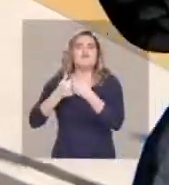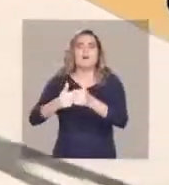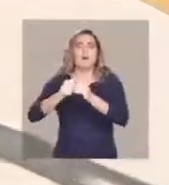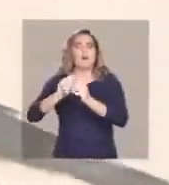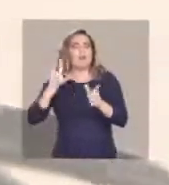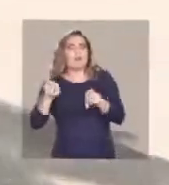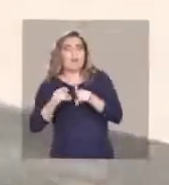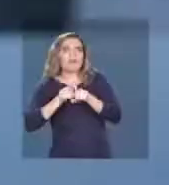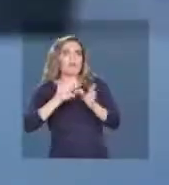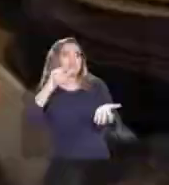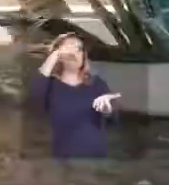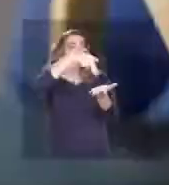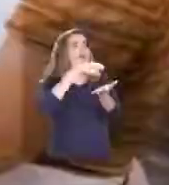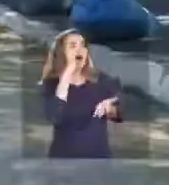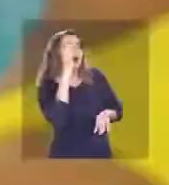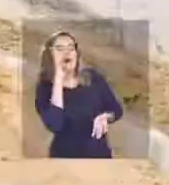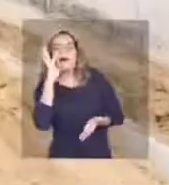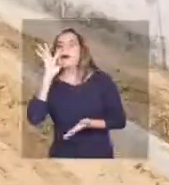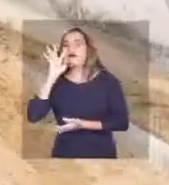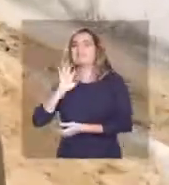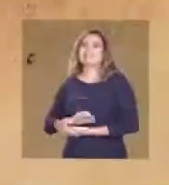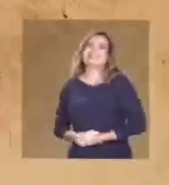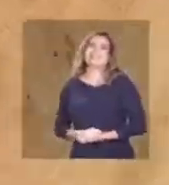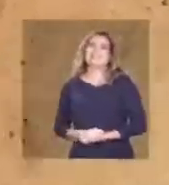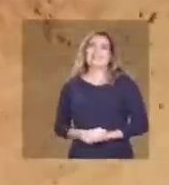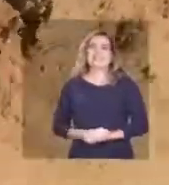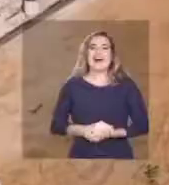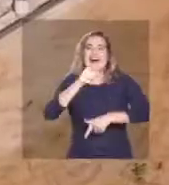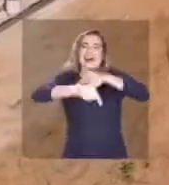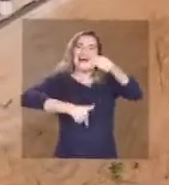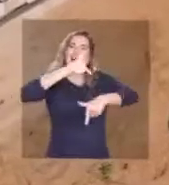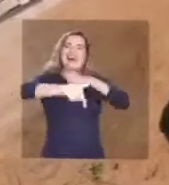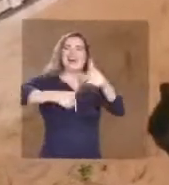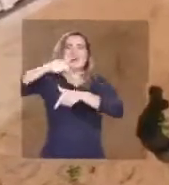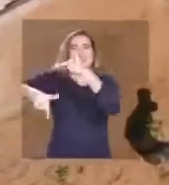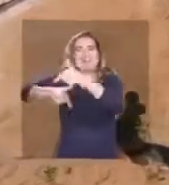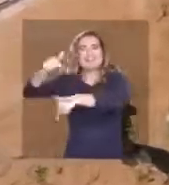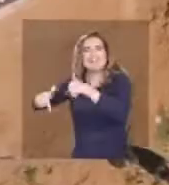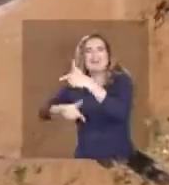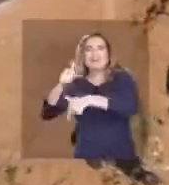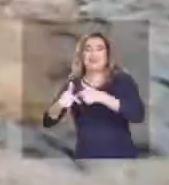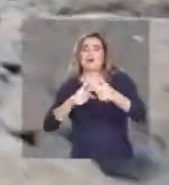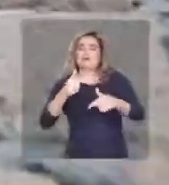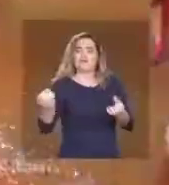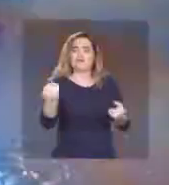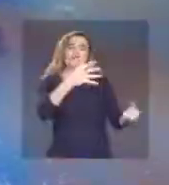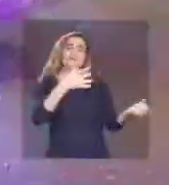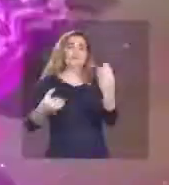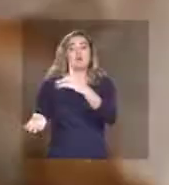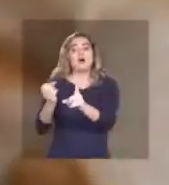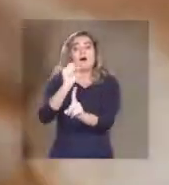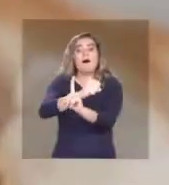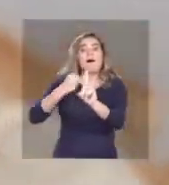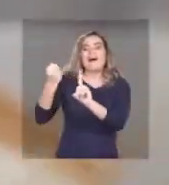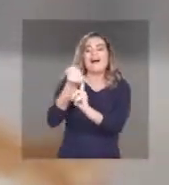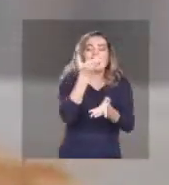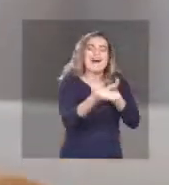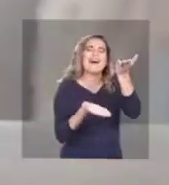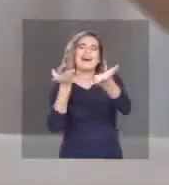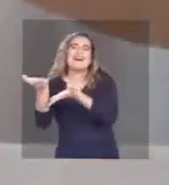deck para eventos. Aqui o trabalho não para, não para. Tem obras, ações,